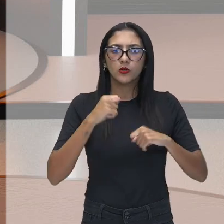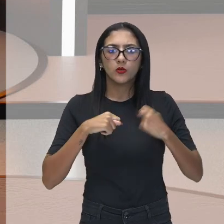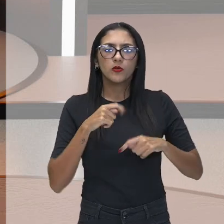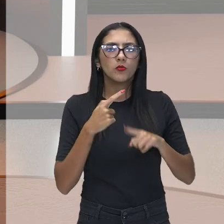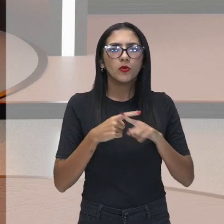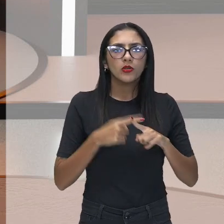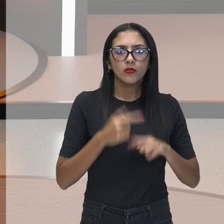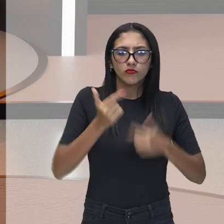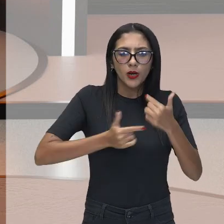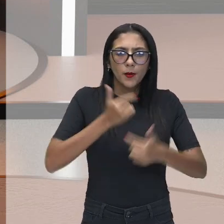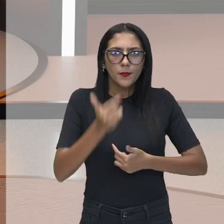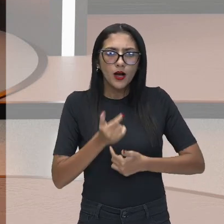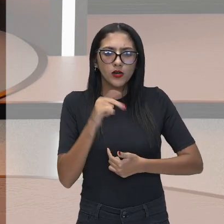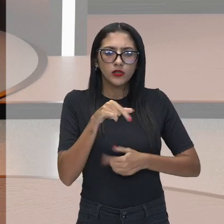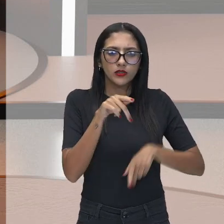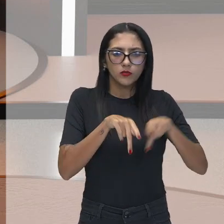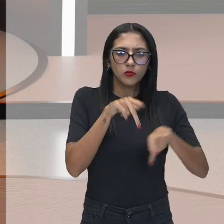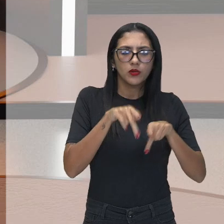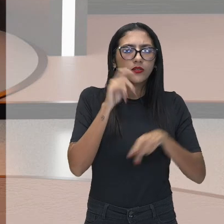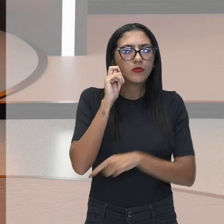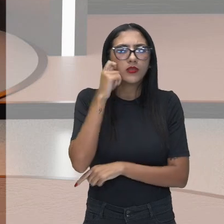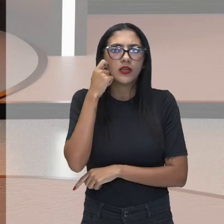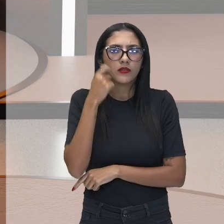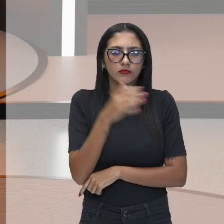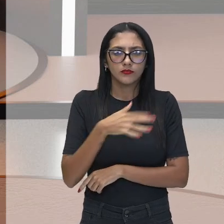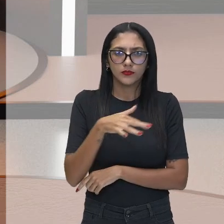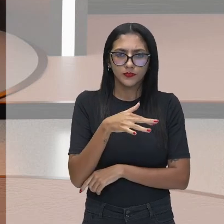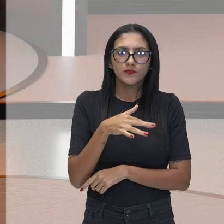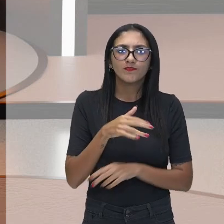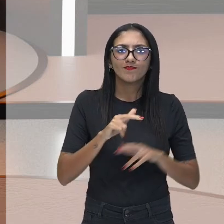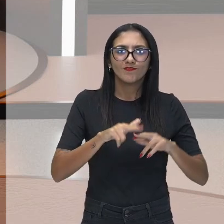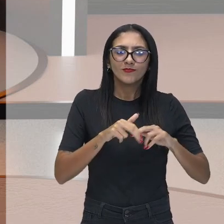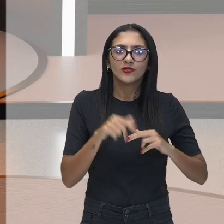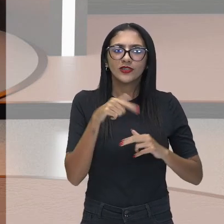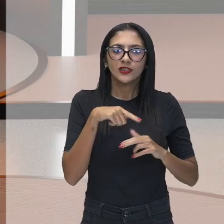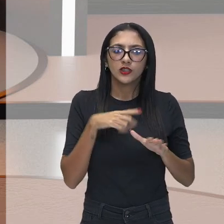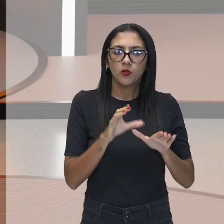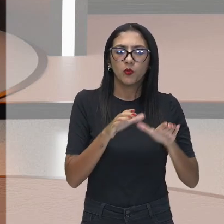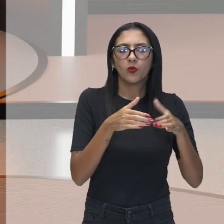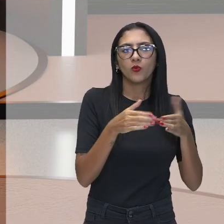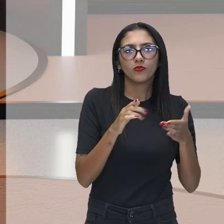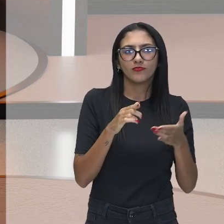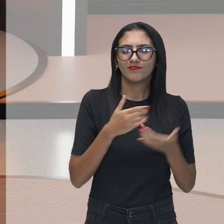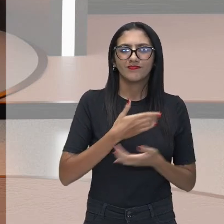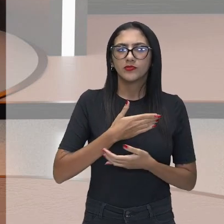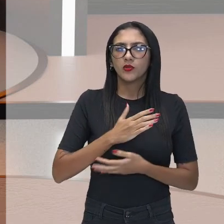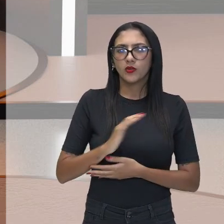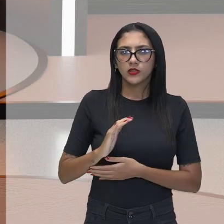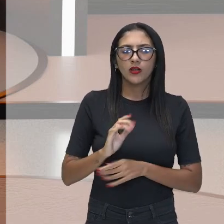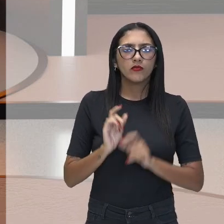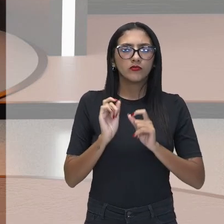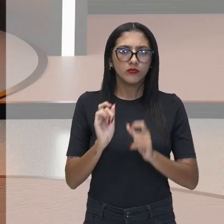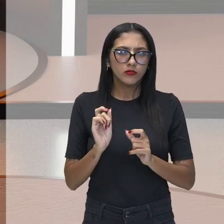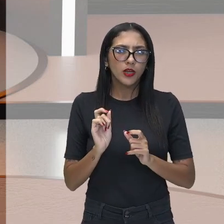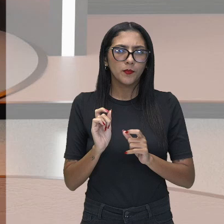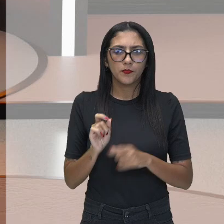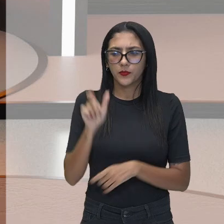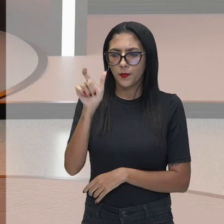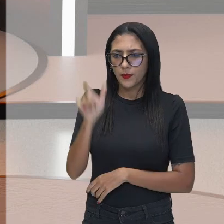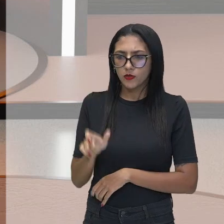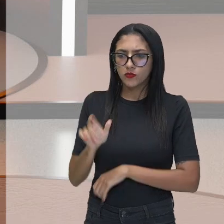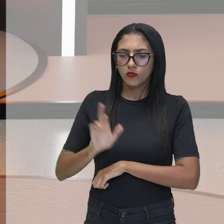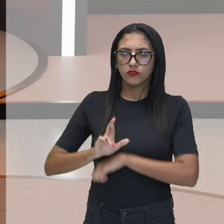cafeeira. Então, claro, esses setores estavam extremamente insatisfeitos Com quem? Com a figura do